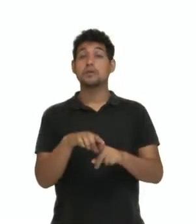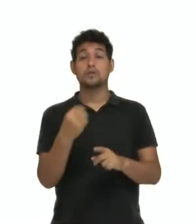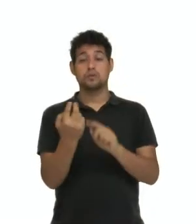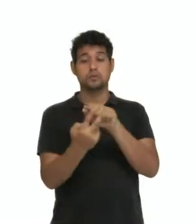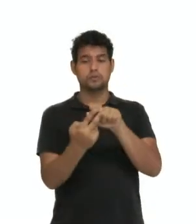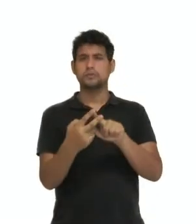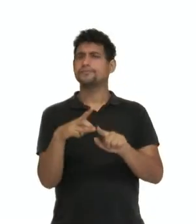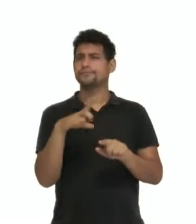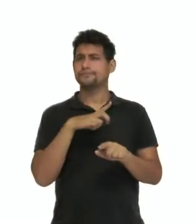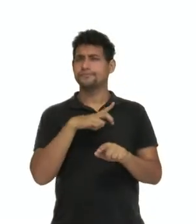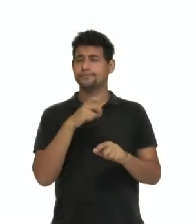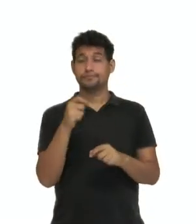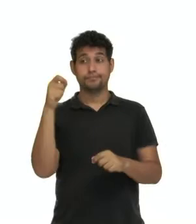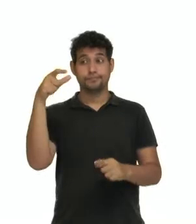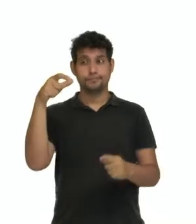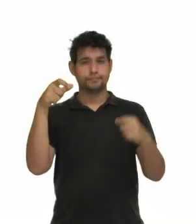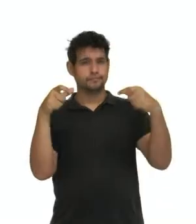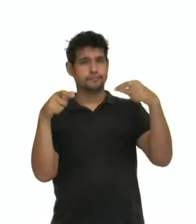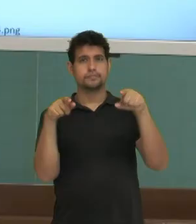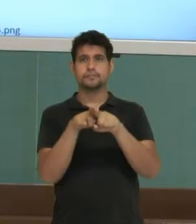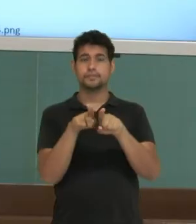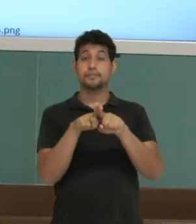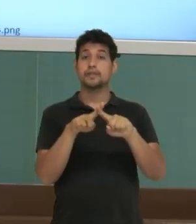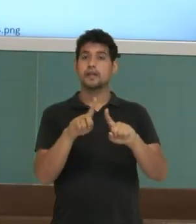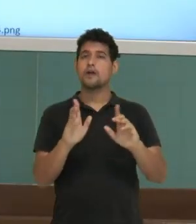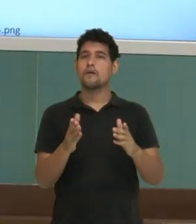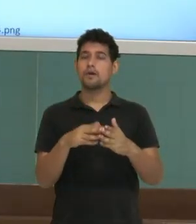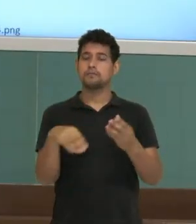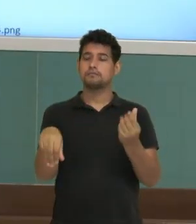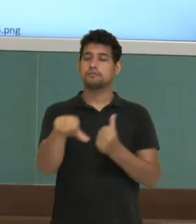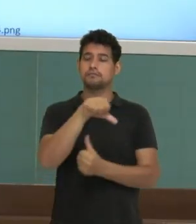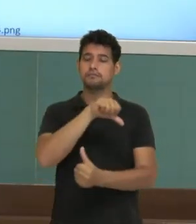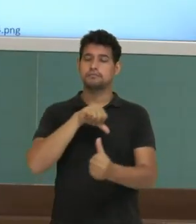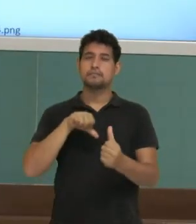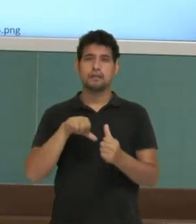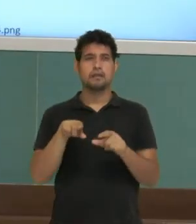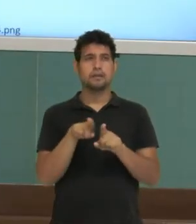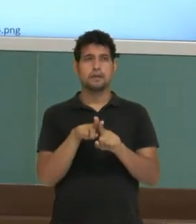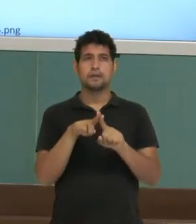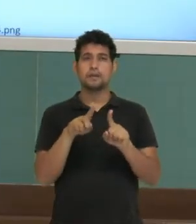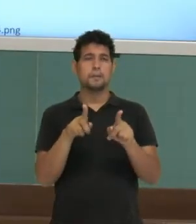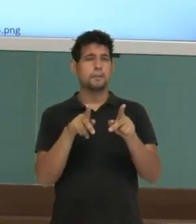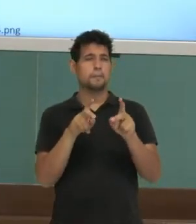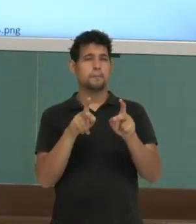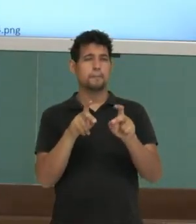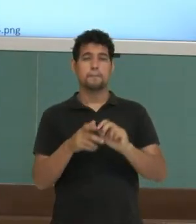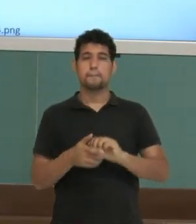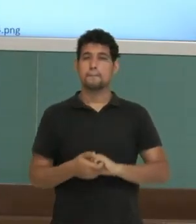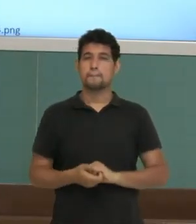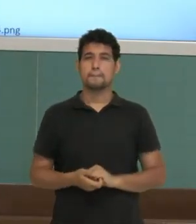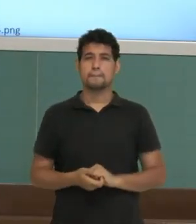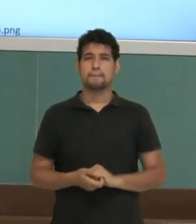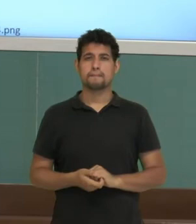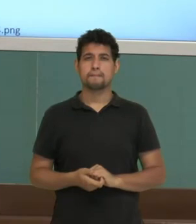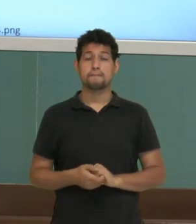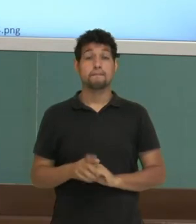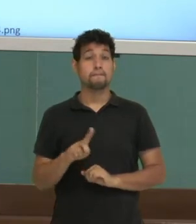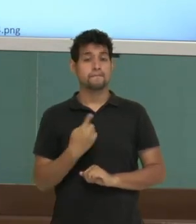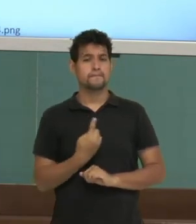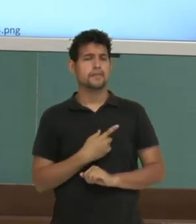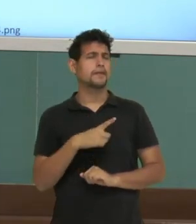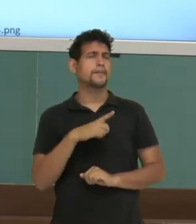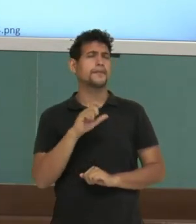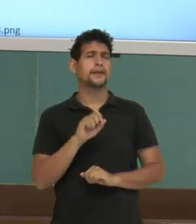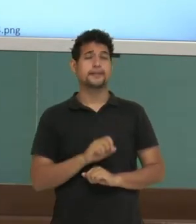a mesma intensidade luminosa. Vamos para o nosso ciclo? Repare bem agora nas estações. Nós temos o